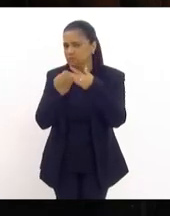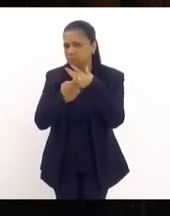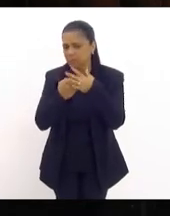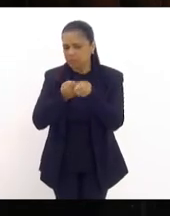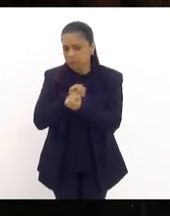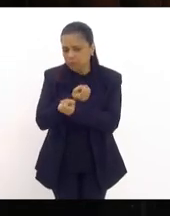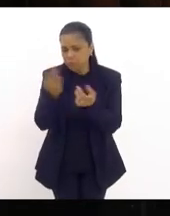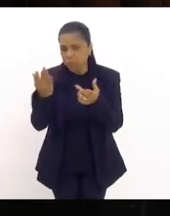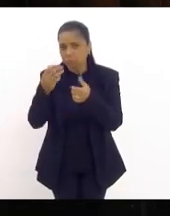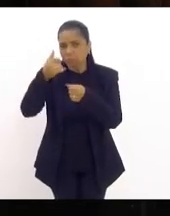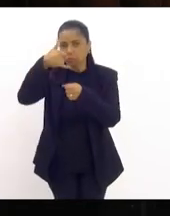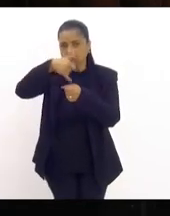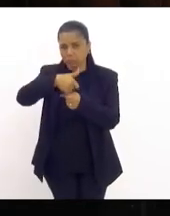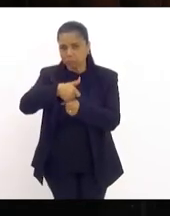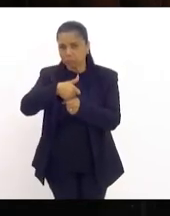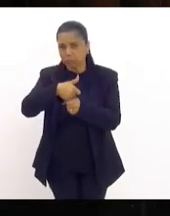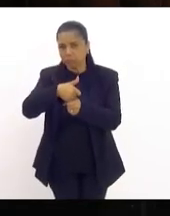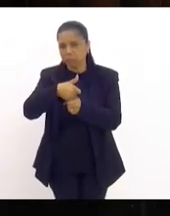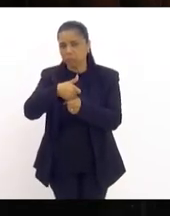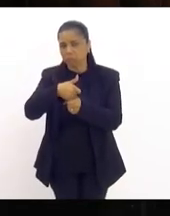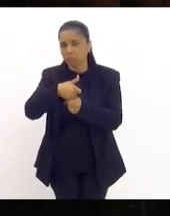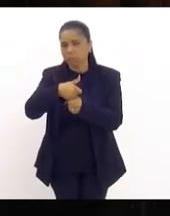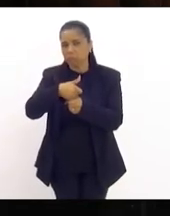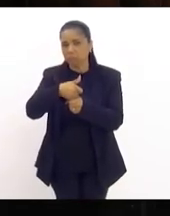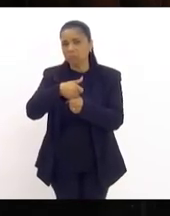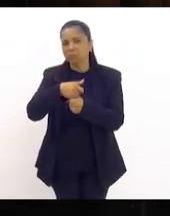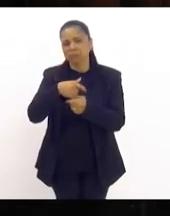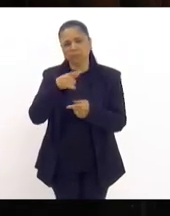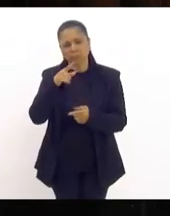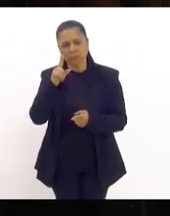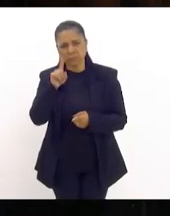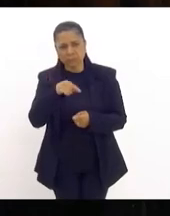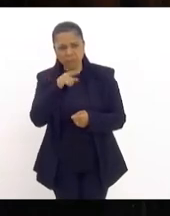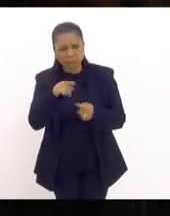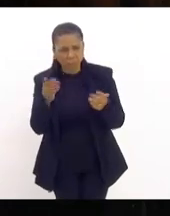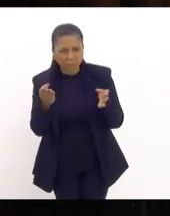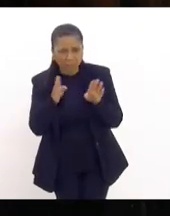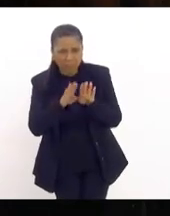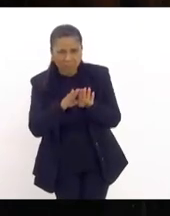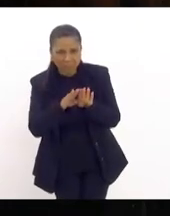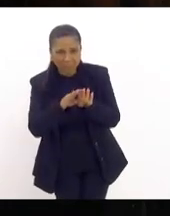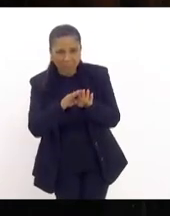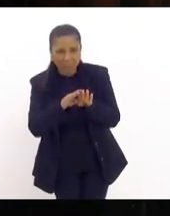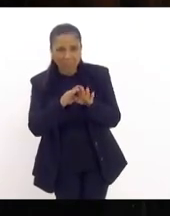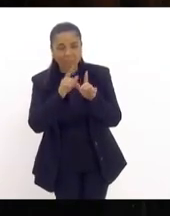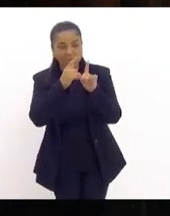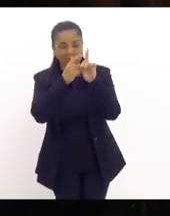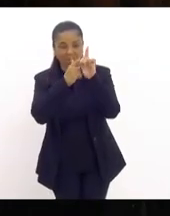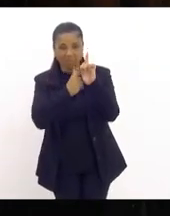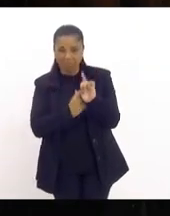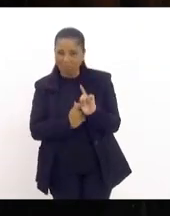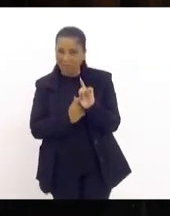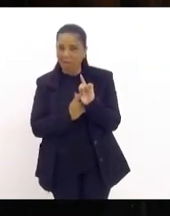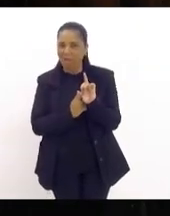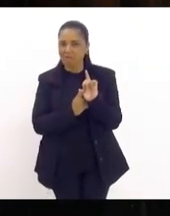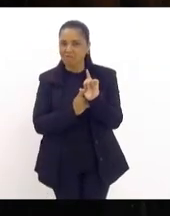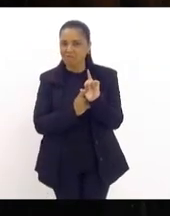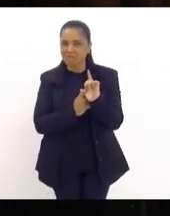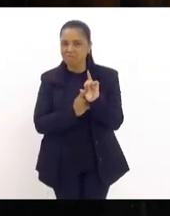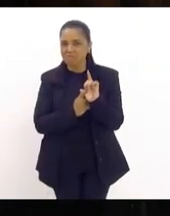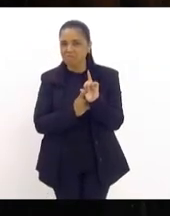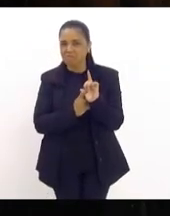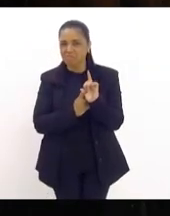distribuidoras da refinaria são desativadas, porque devem ao fisco, burlam o fisco,